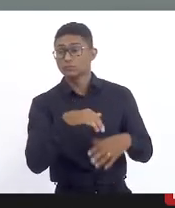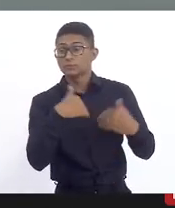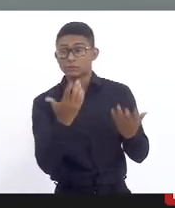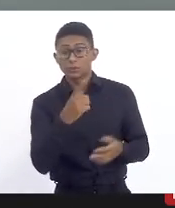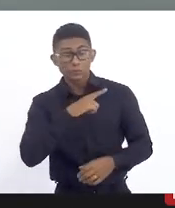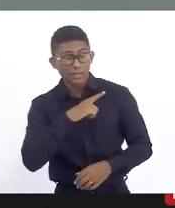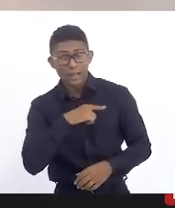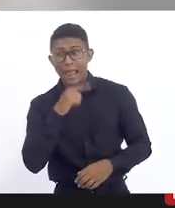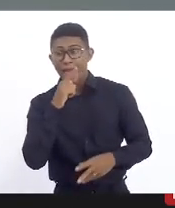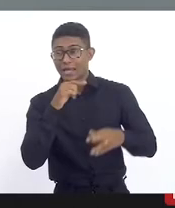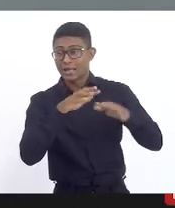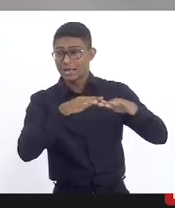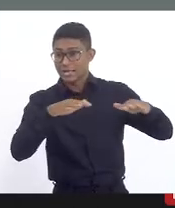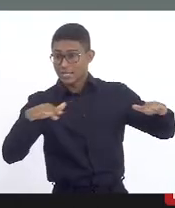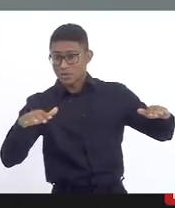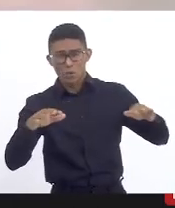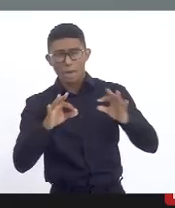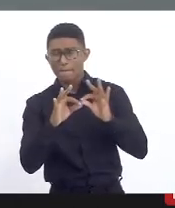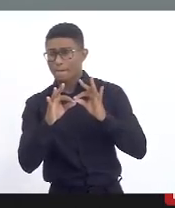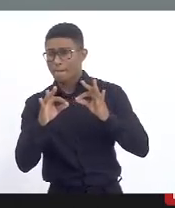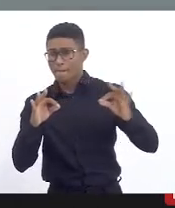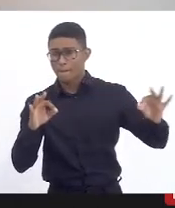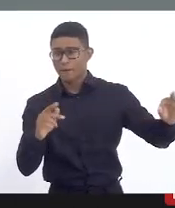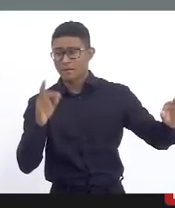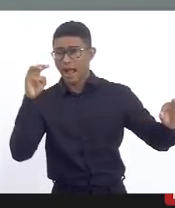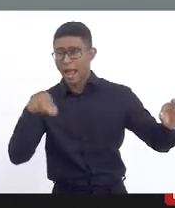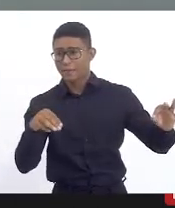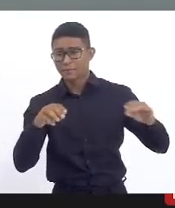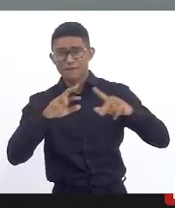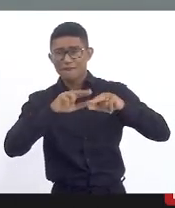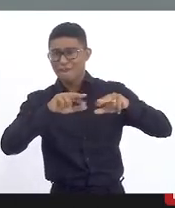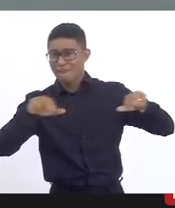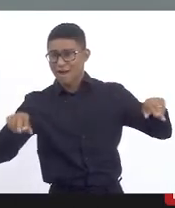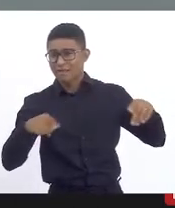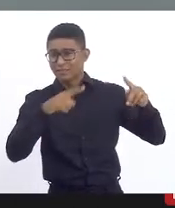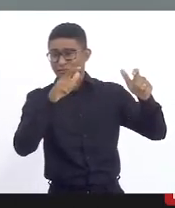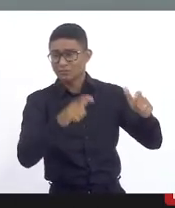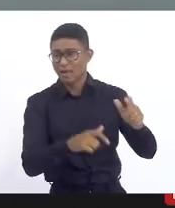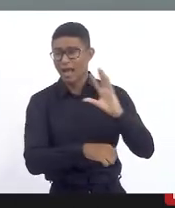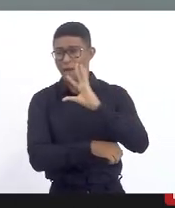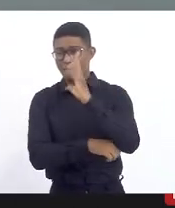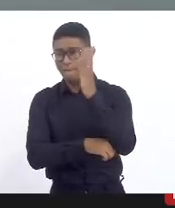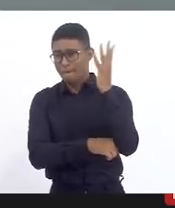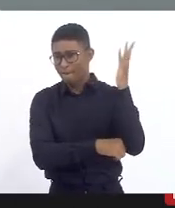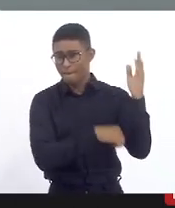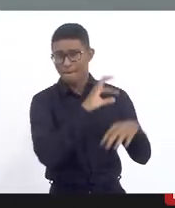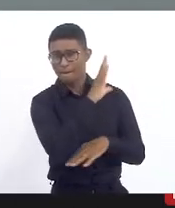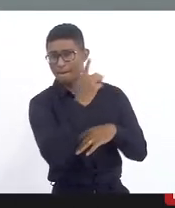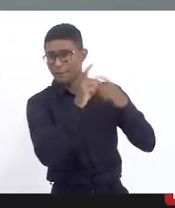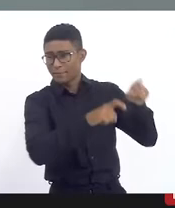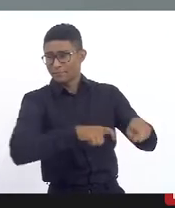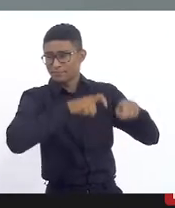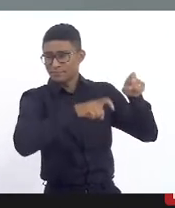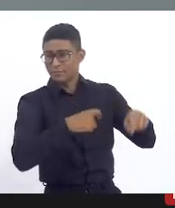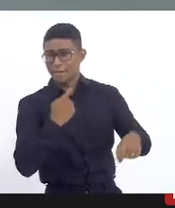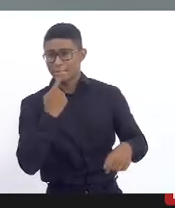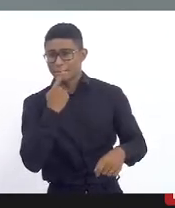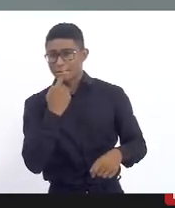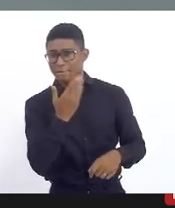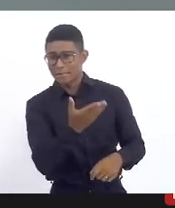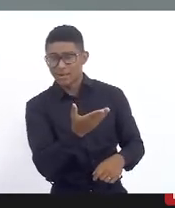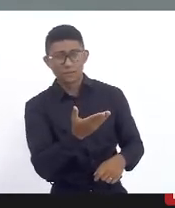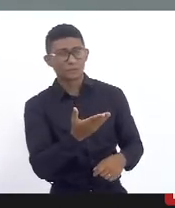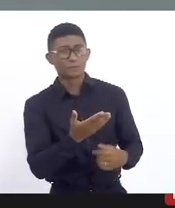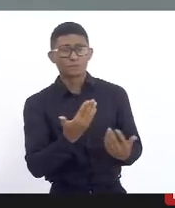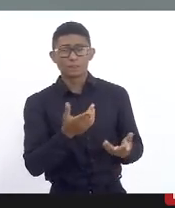rio com solo abandonado, é área rural abandonada, que não tem lançamento expressivo de